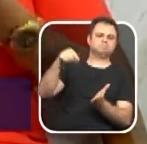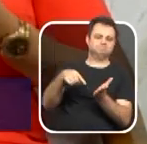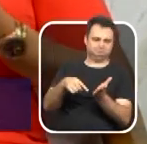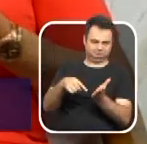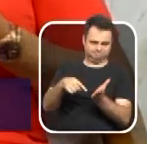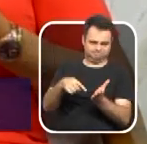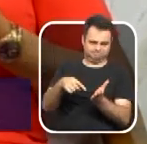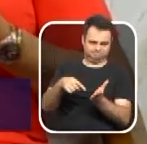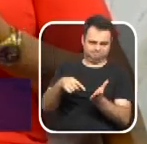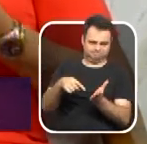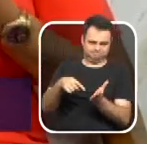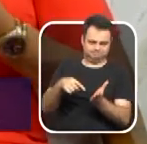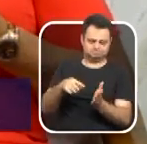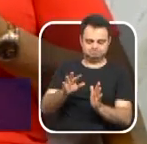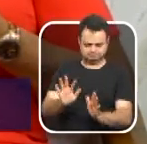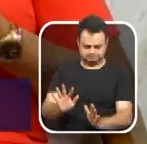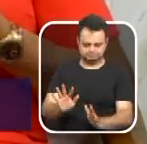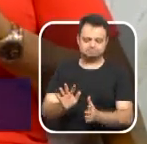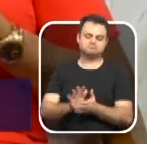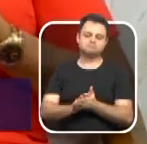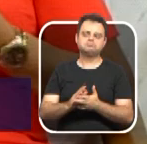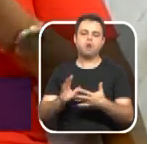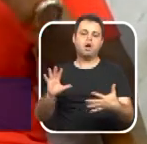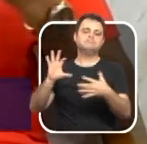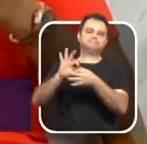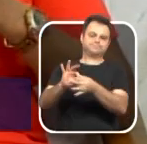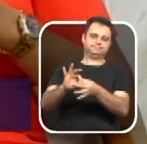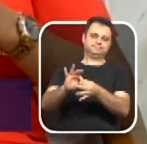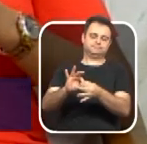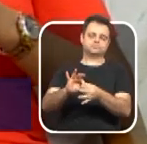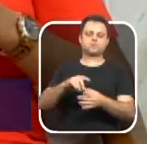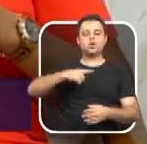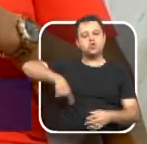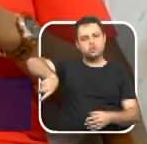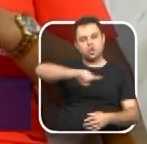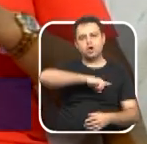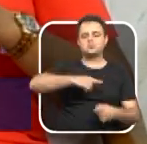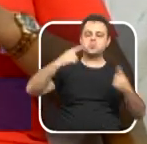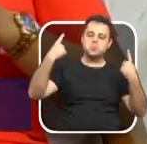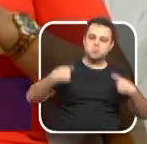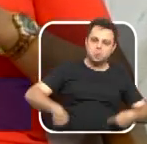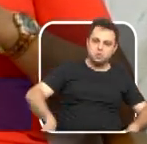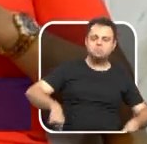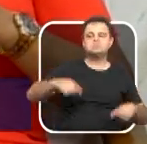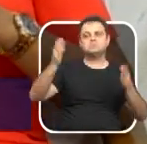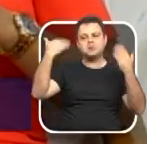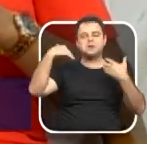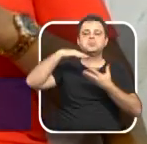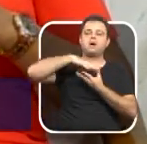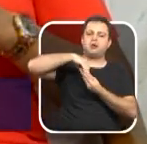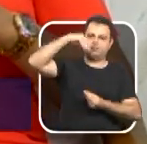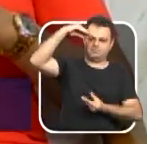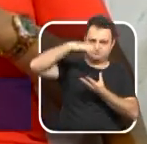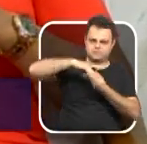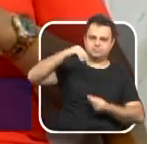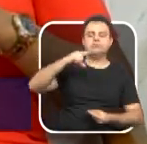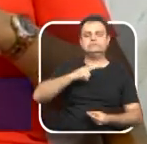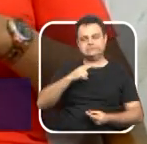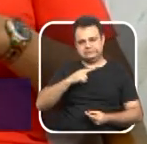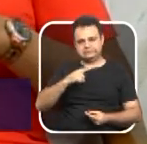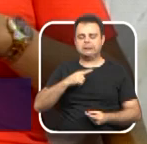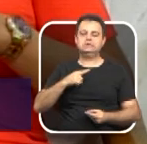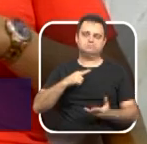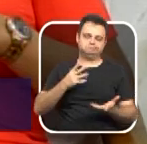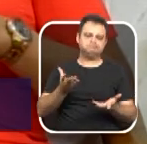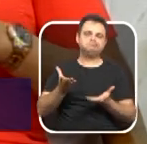alma e espírito. E os 3 têm que ser tratados para que esse ser humano fique em pé. Então, ali também tem as doses da palavra de Deus, que faz